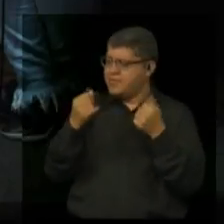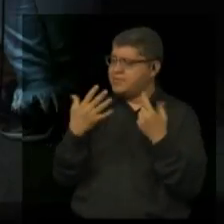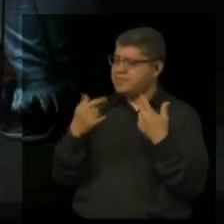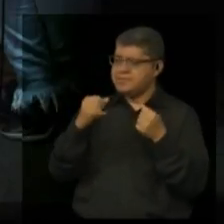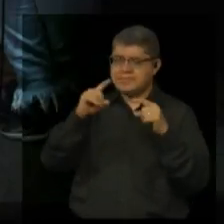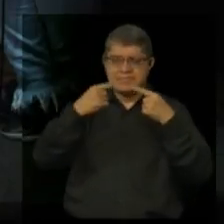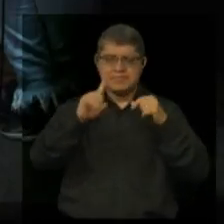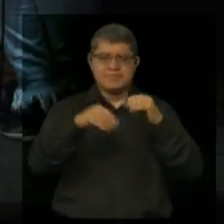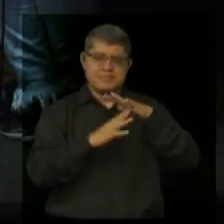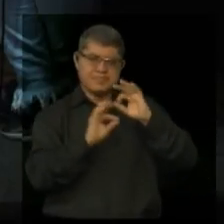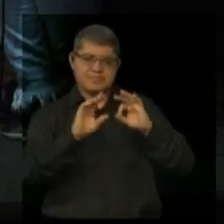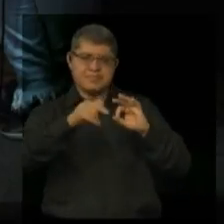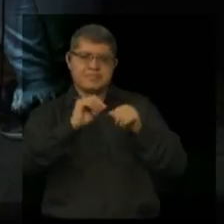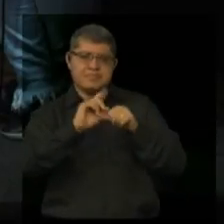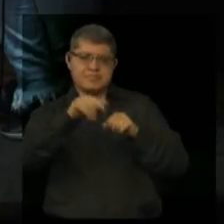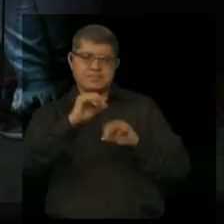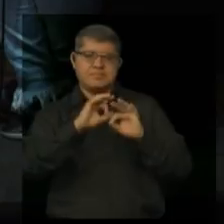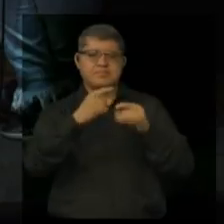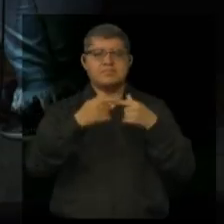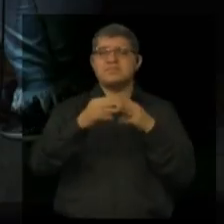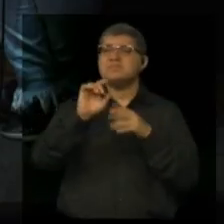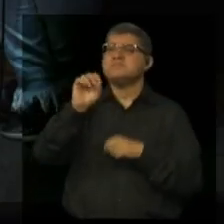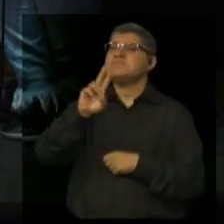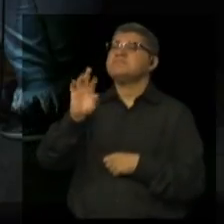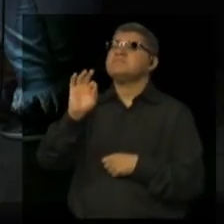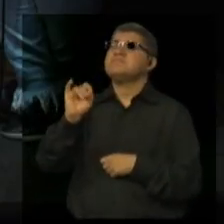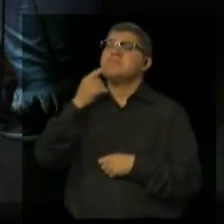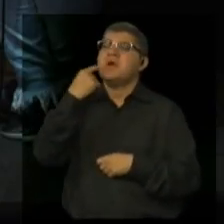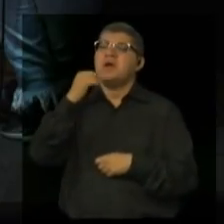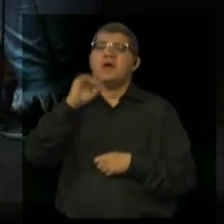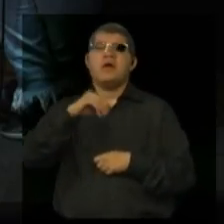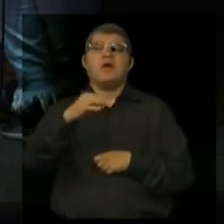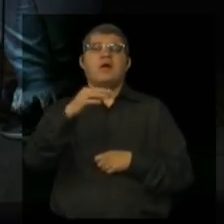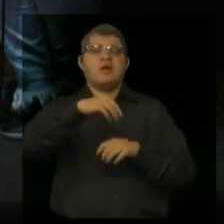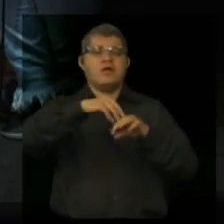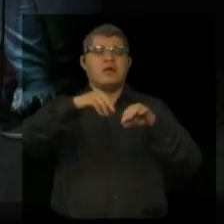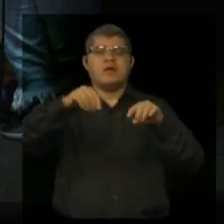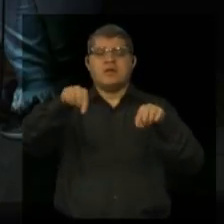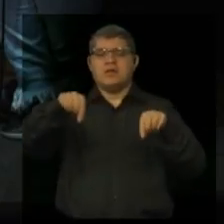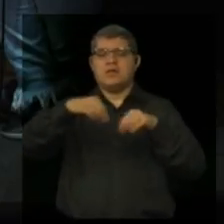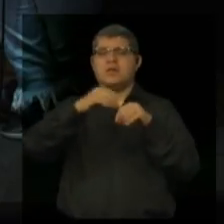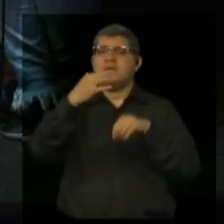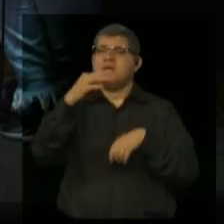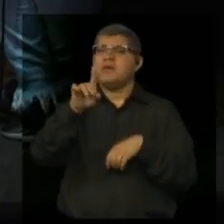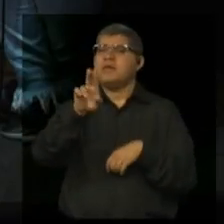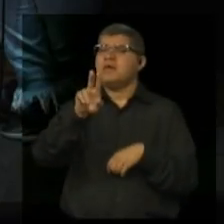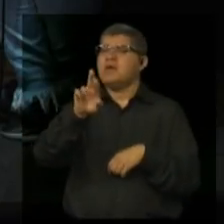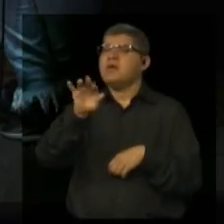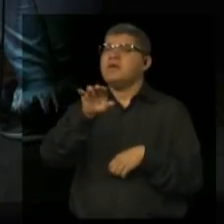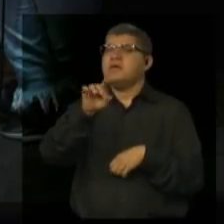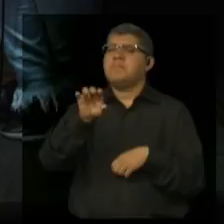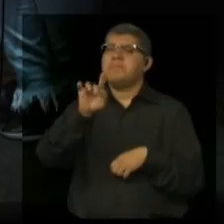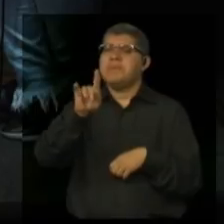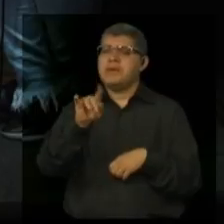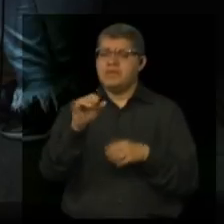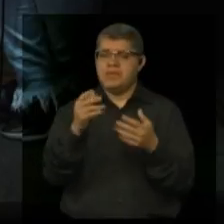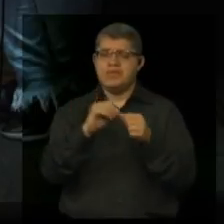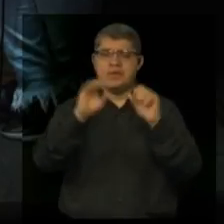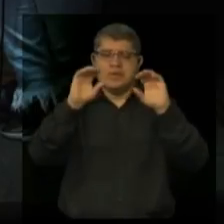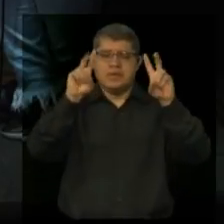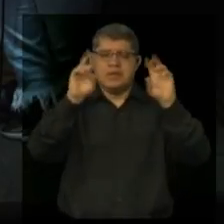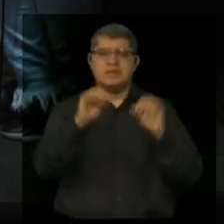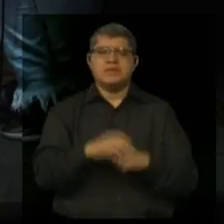Então vamos fazer. Qual que a gente vai fazer? Aí, Liana, Terra e Paz, é essa que a gente ia fazer agora? Vamos fazer? Vamos Terra e Paz.